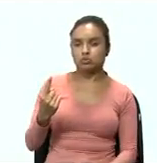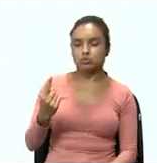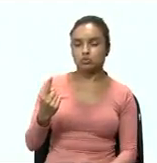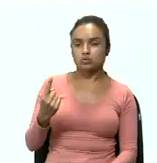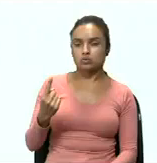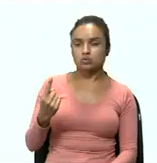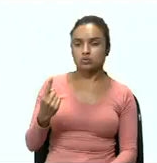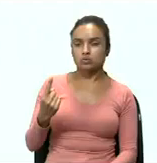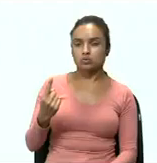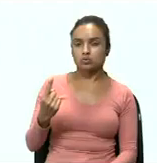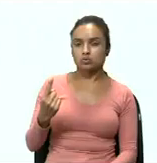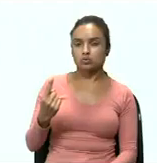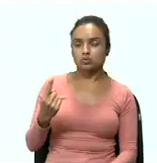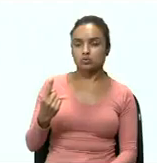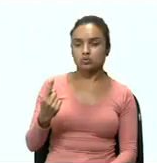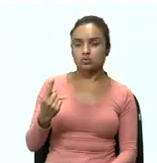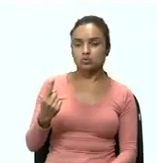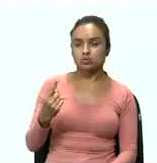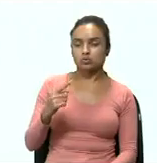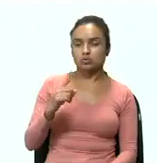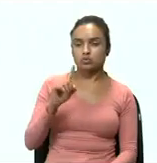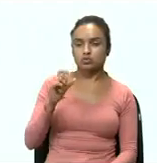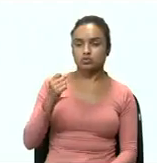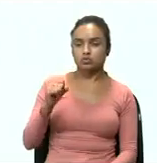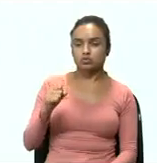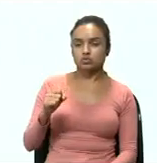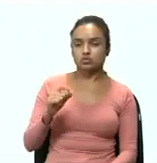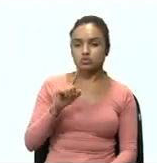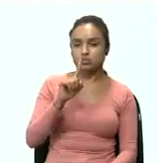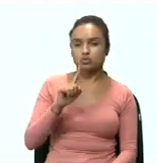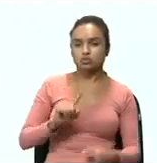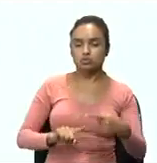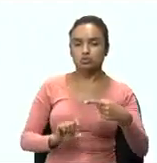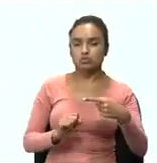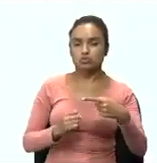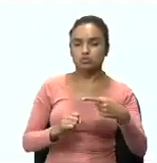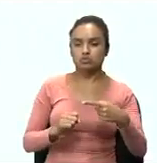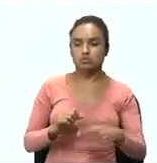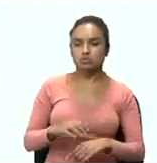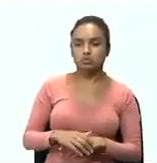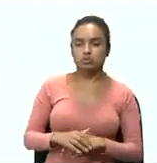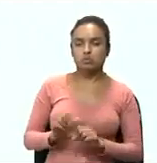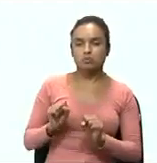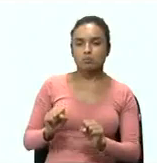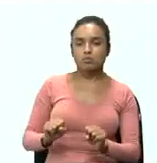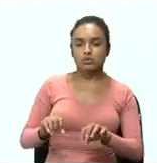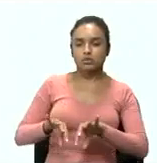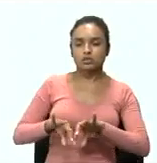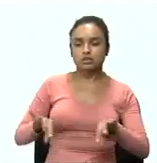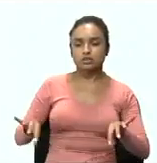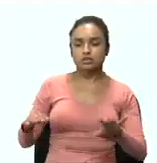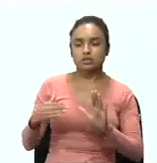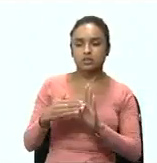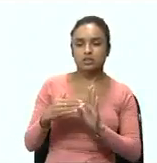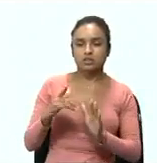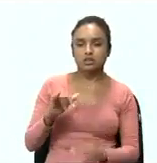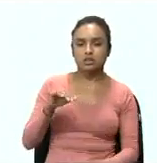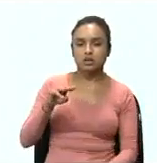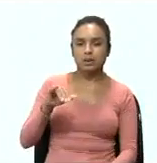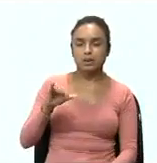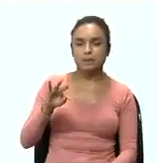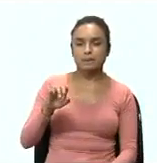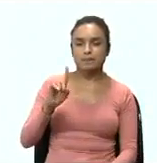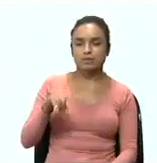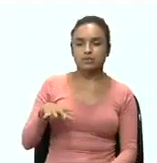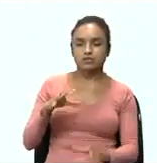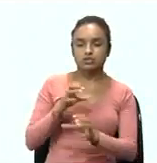18. Ok? Nós podemos separar esses limites por causa dessa